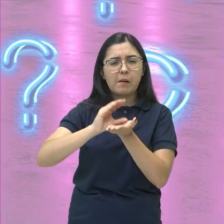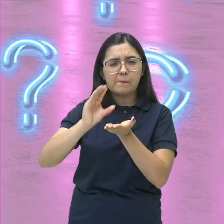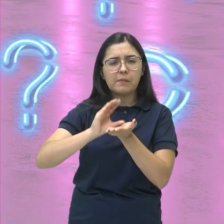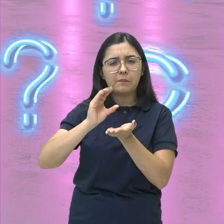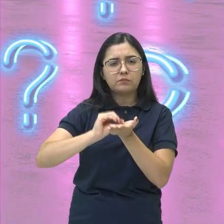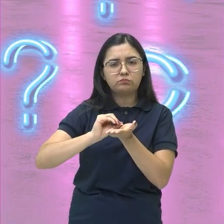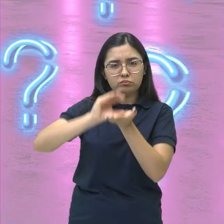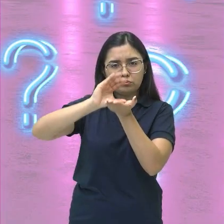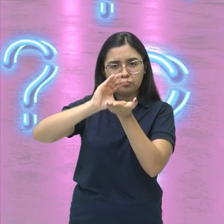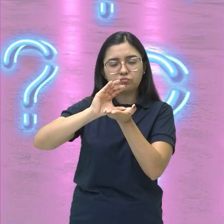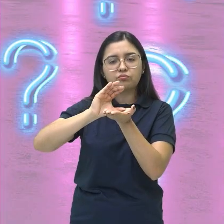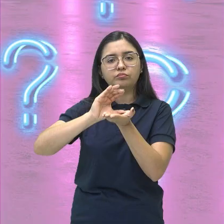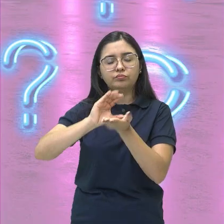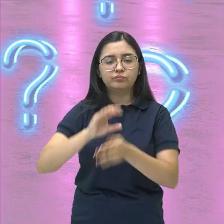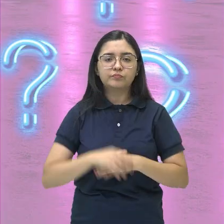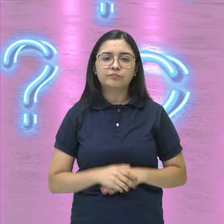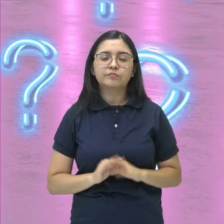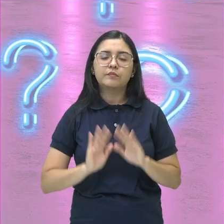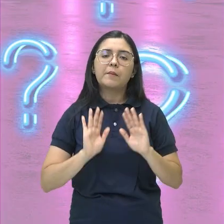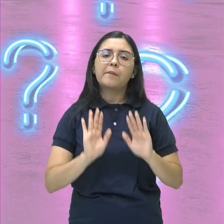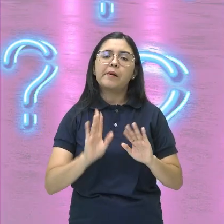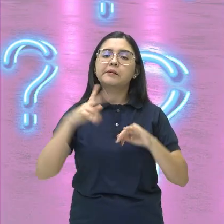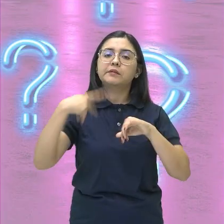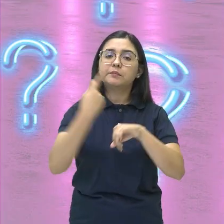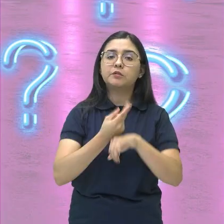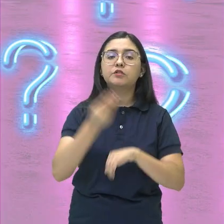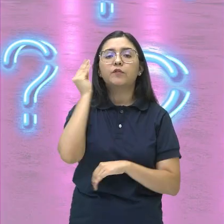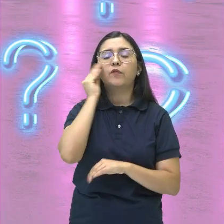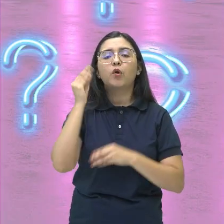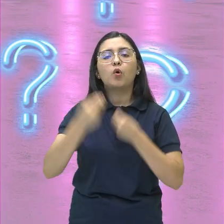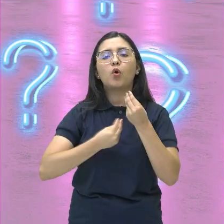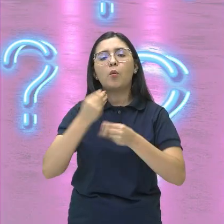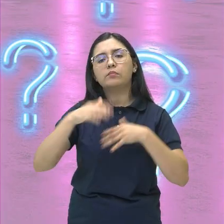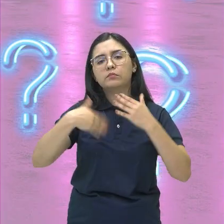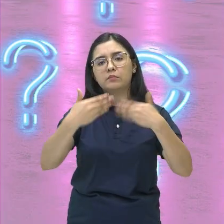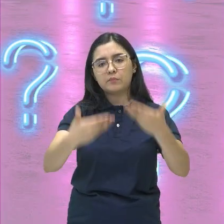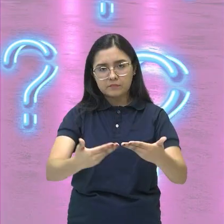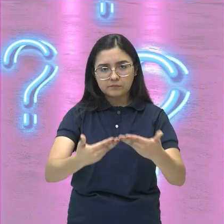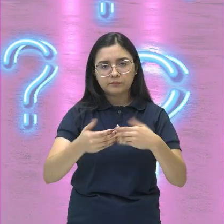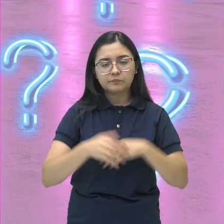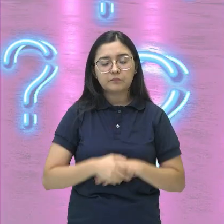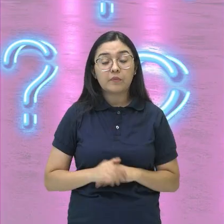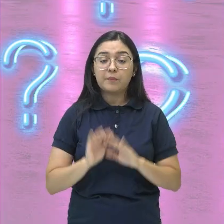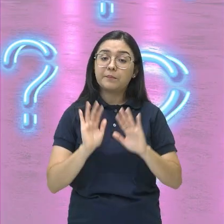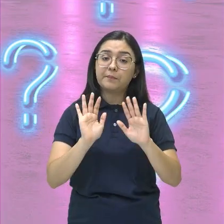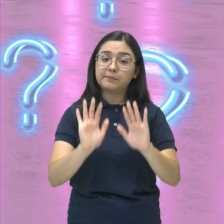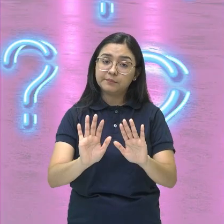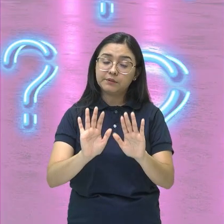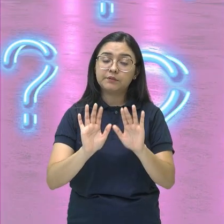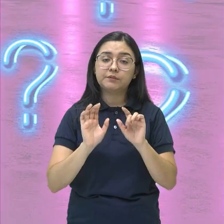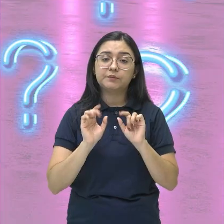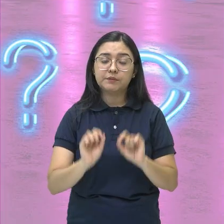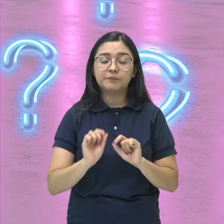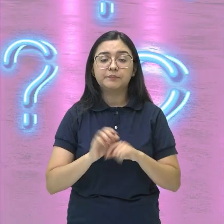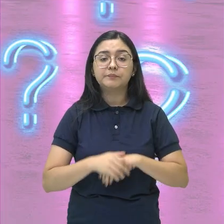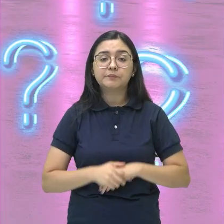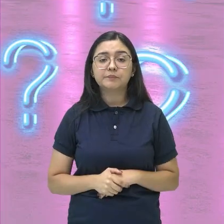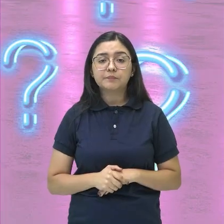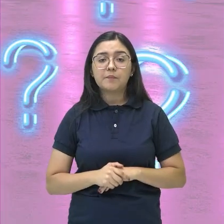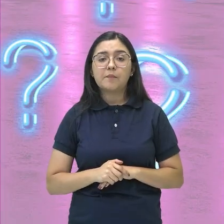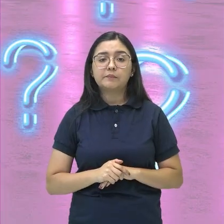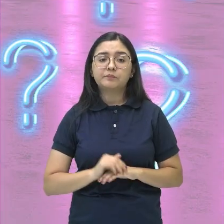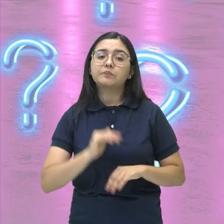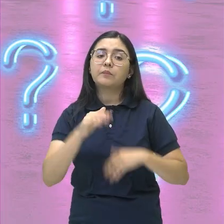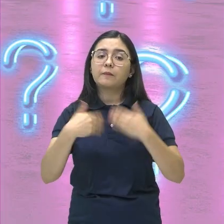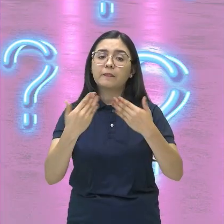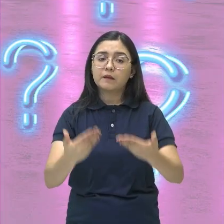acumular esse capital. Depois a gente vai ver o desdobramento disso, né? Mas, porque esse